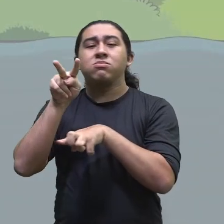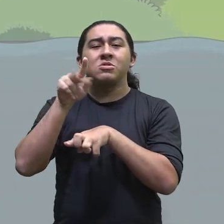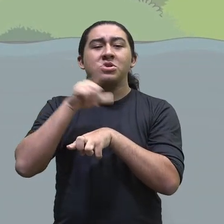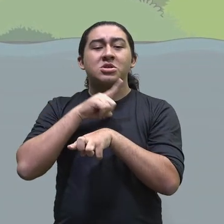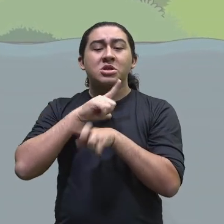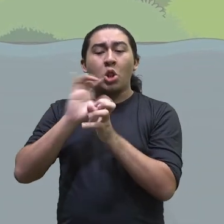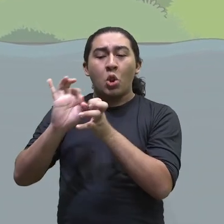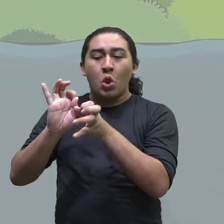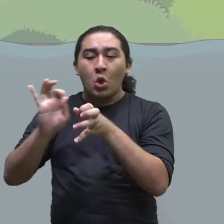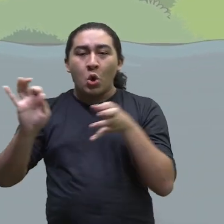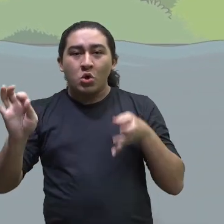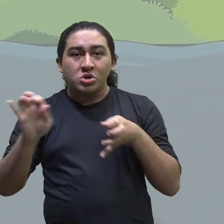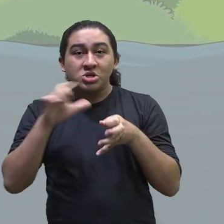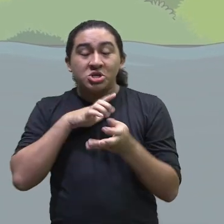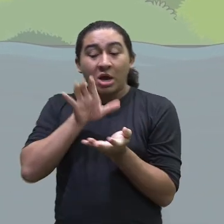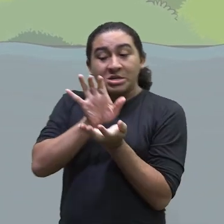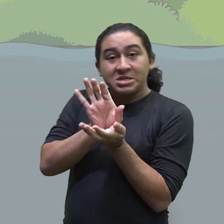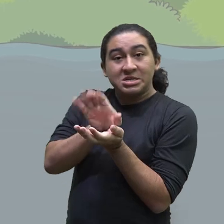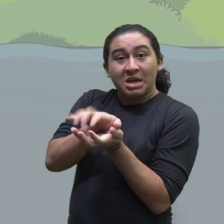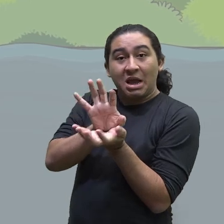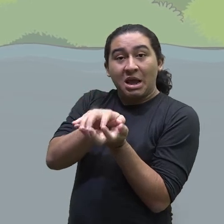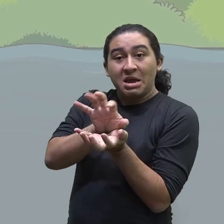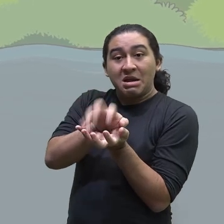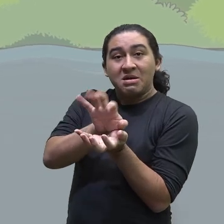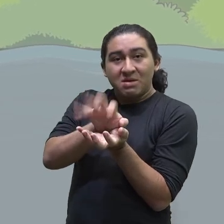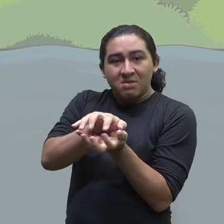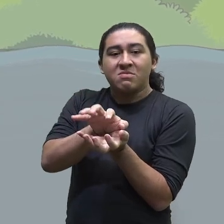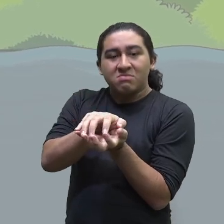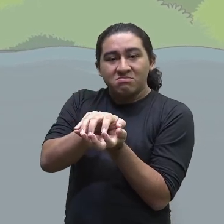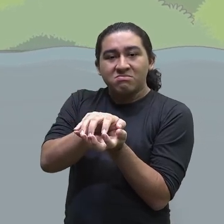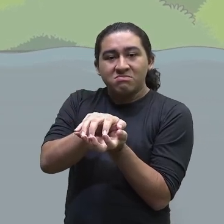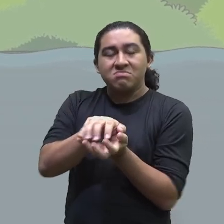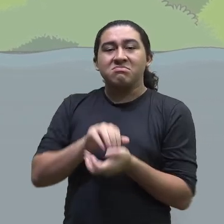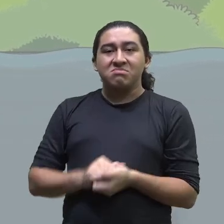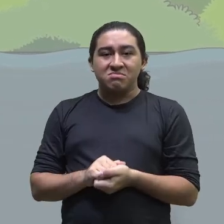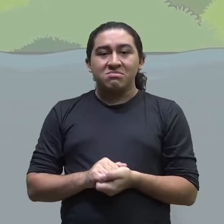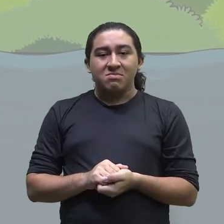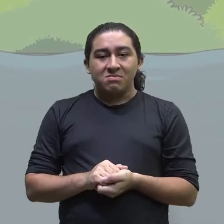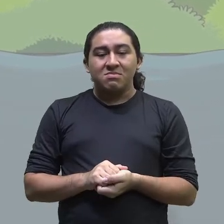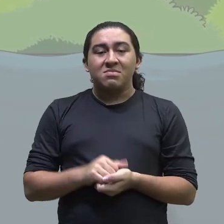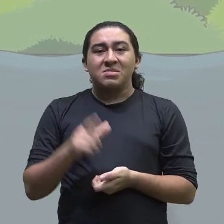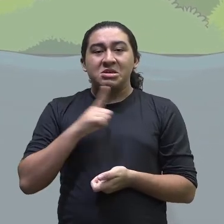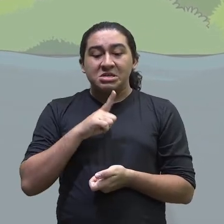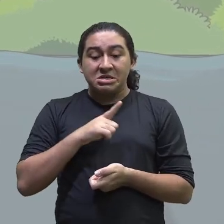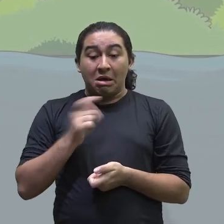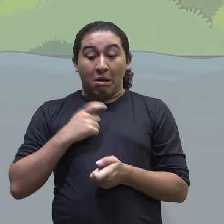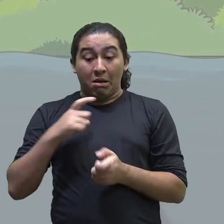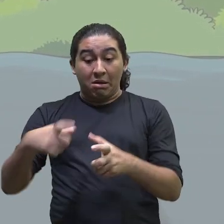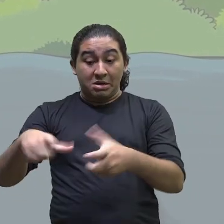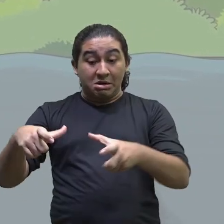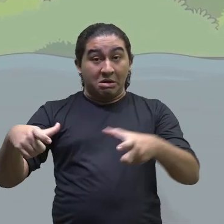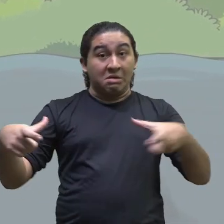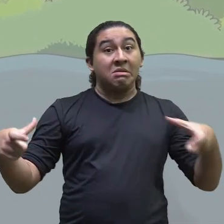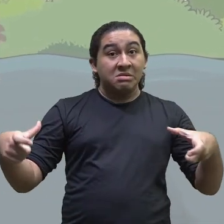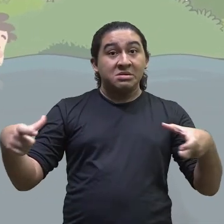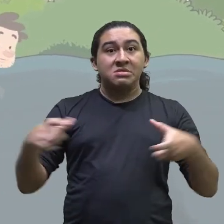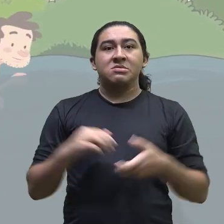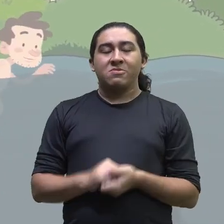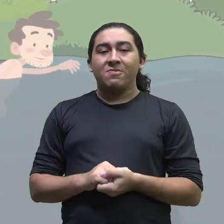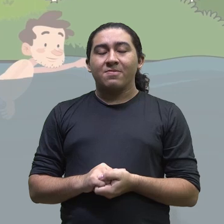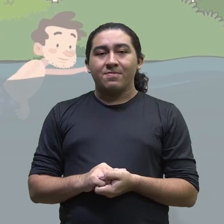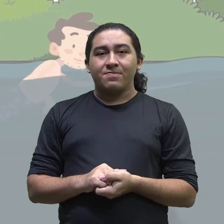metros nadava um jacaré-açu, Melanosuchus niger, com no mínimo 6 metros de comprimento. Apesar da